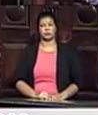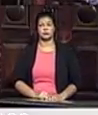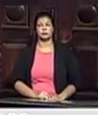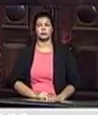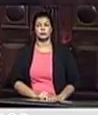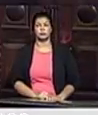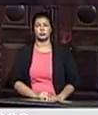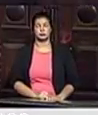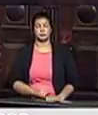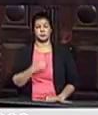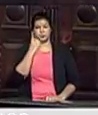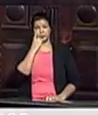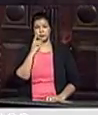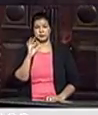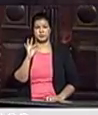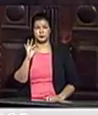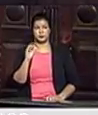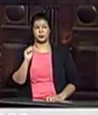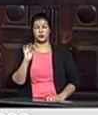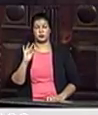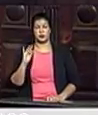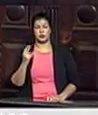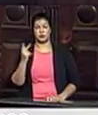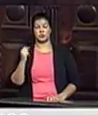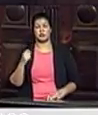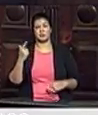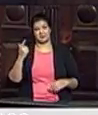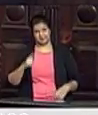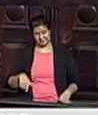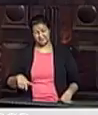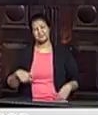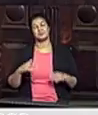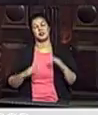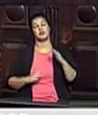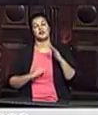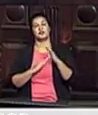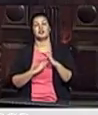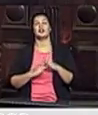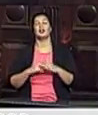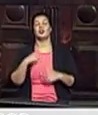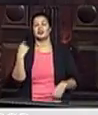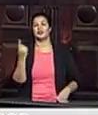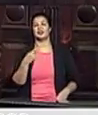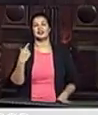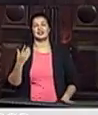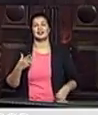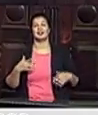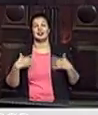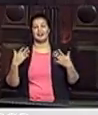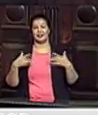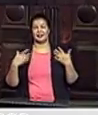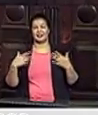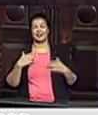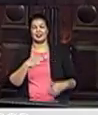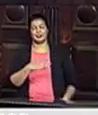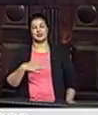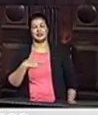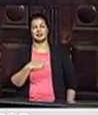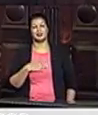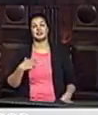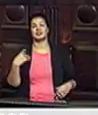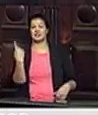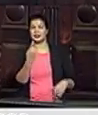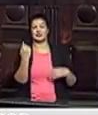deputada Fatinha, que mais uma vez preside o nosso expediente final, para nossa alegria e satisfação. Quem ainda